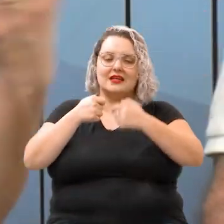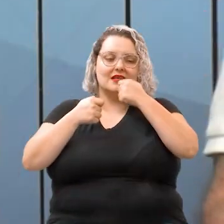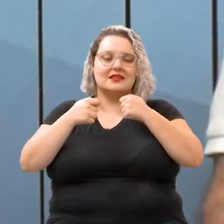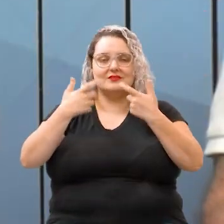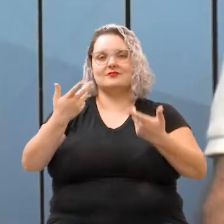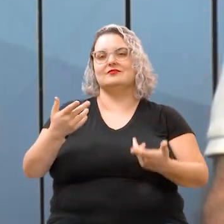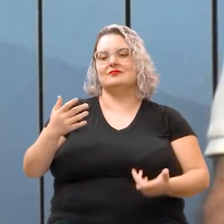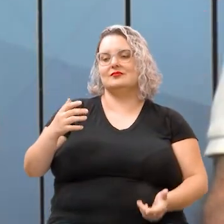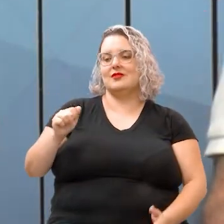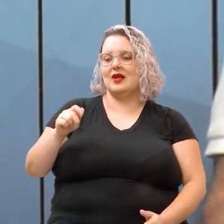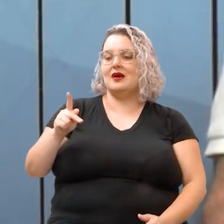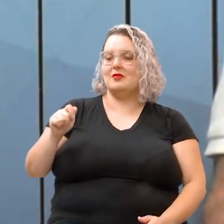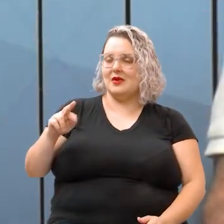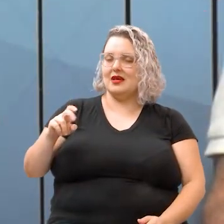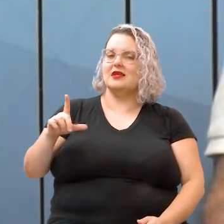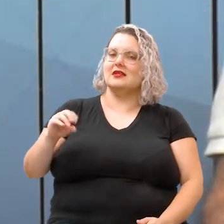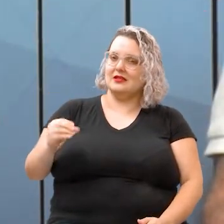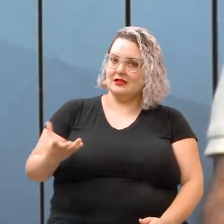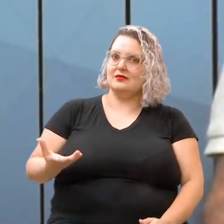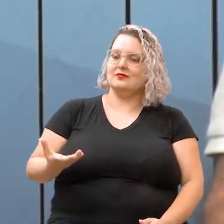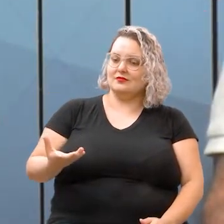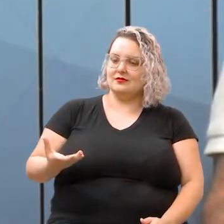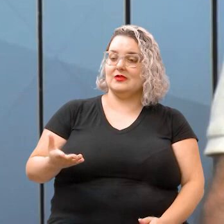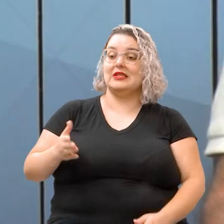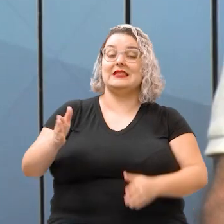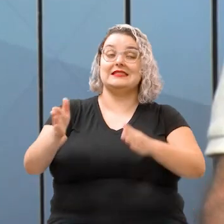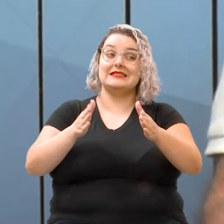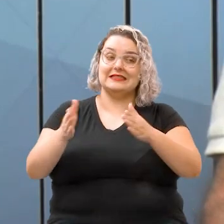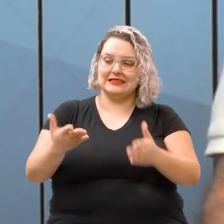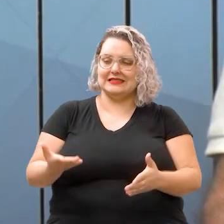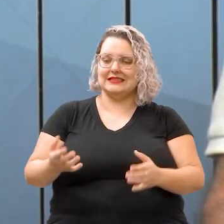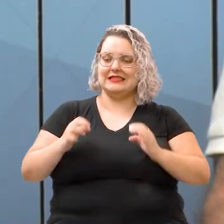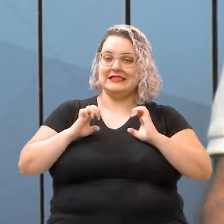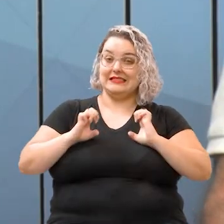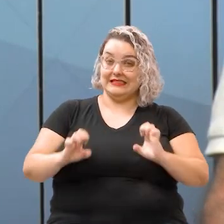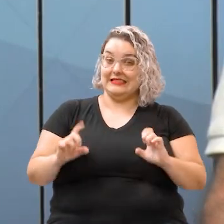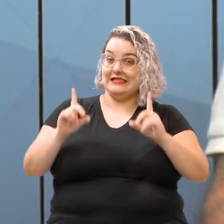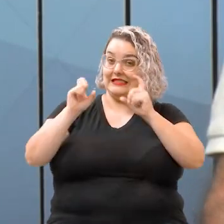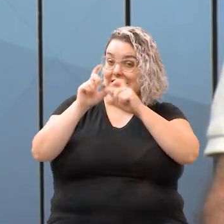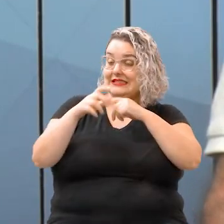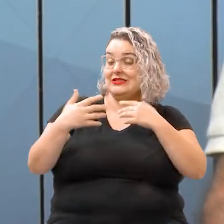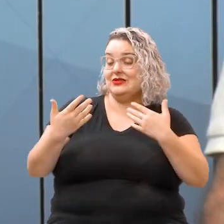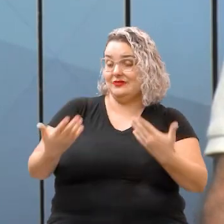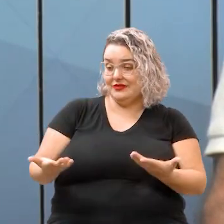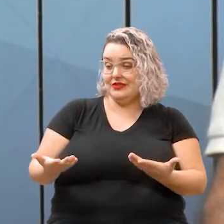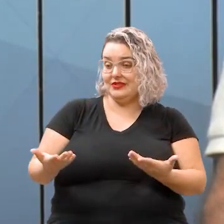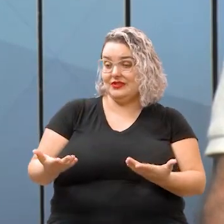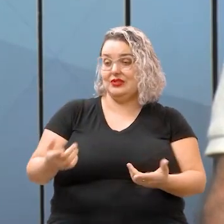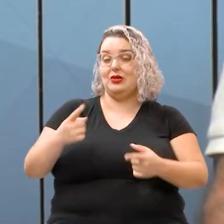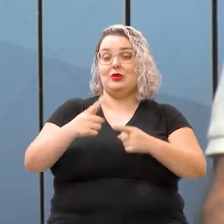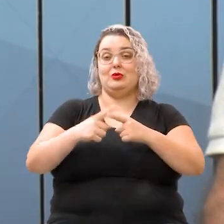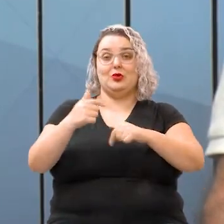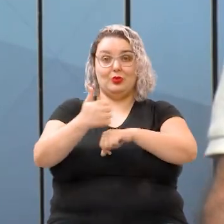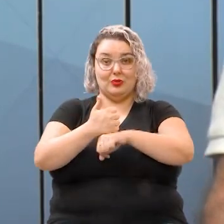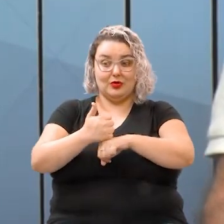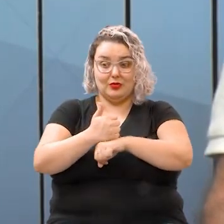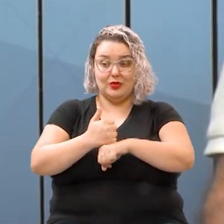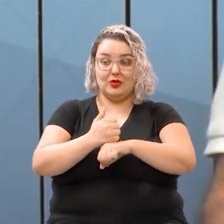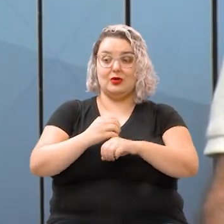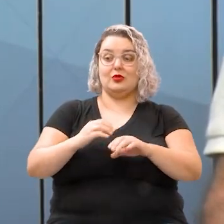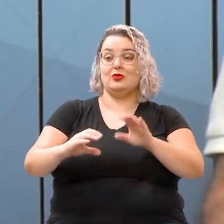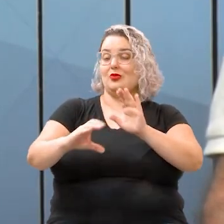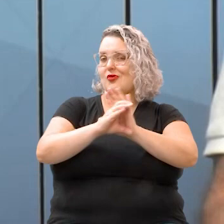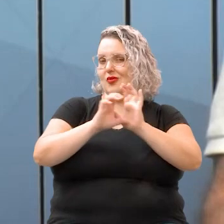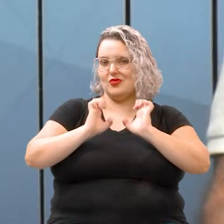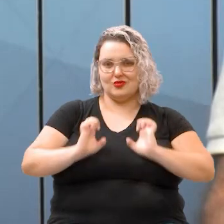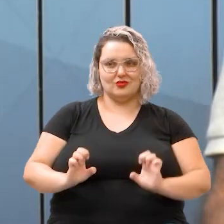aparelho. E isso realmente coloca a gente numa situação ética muito difícil, porque um dentista, pelo código de ética,